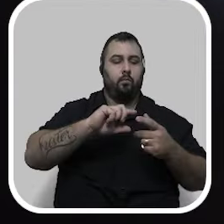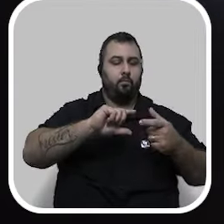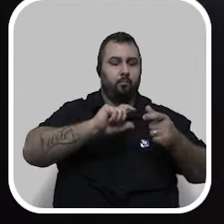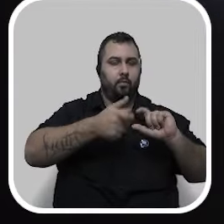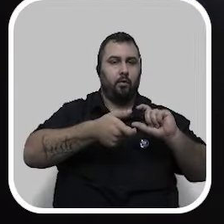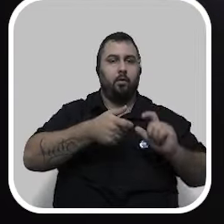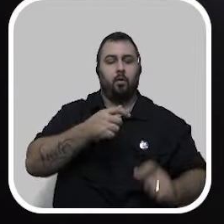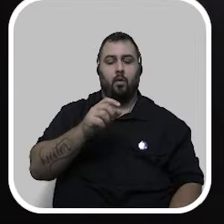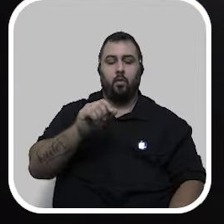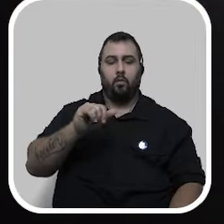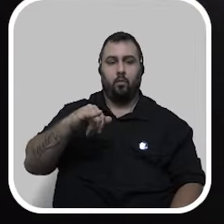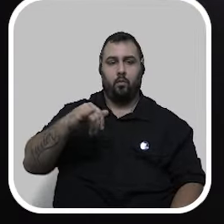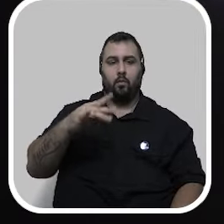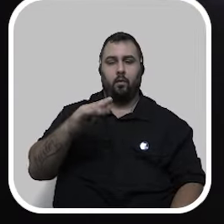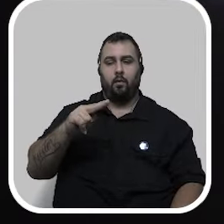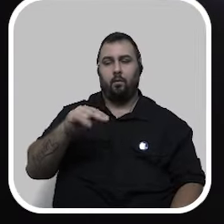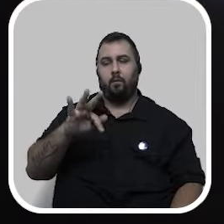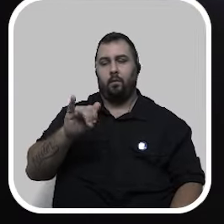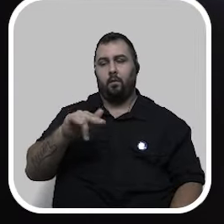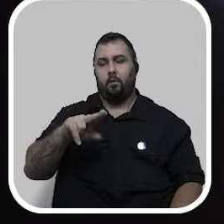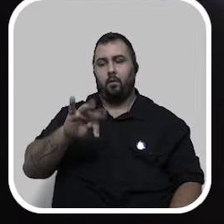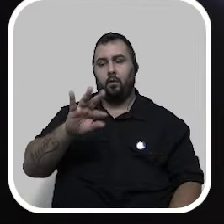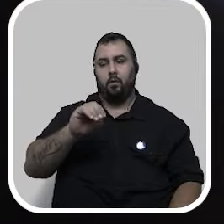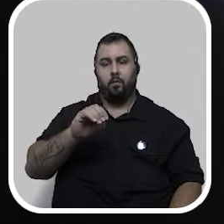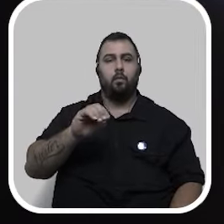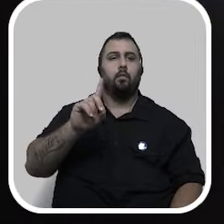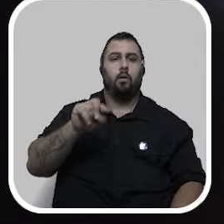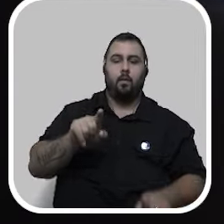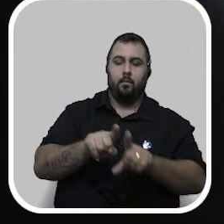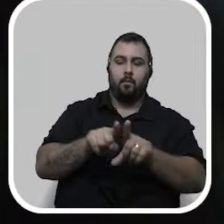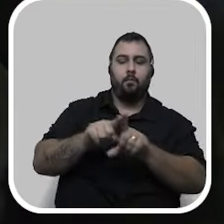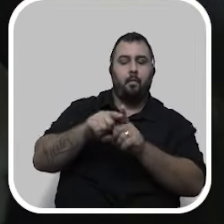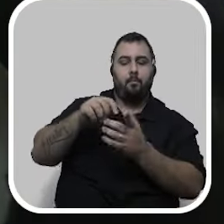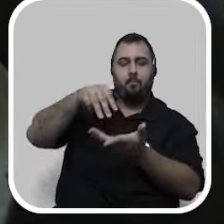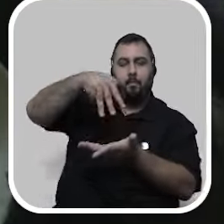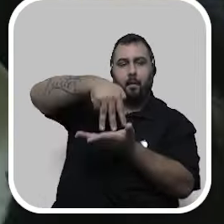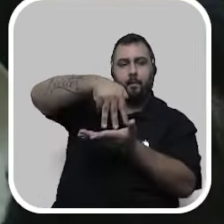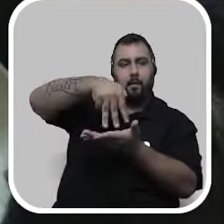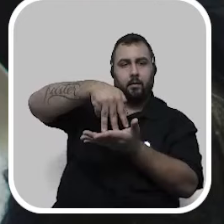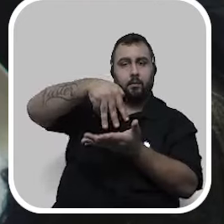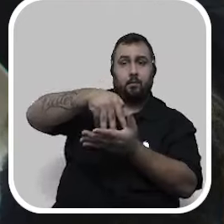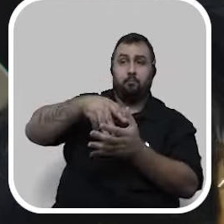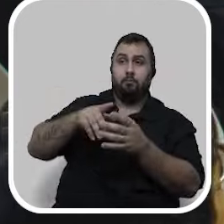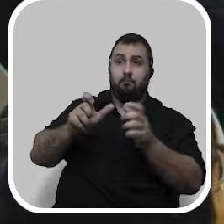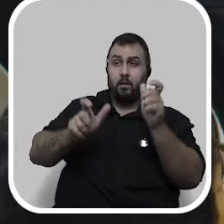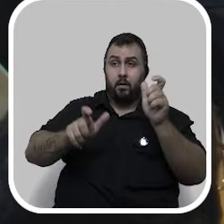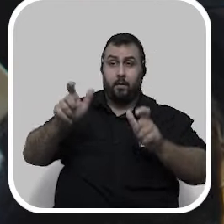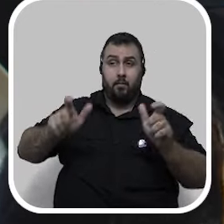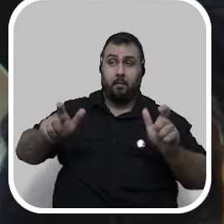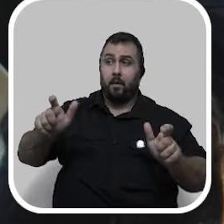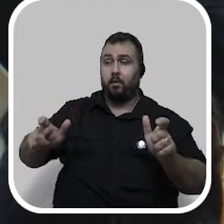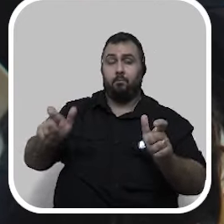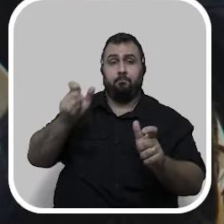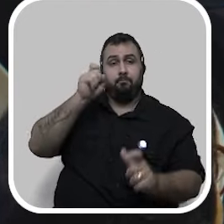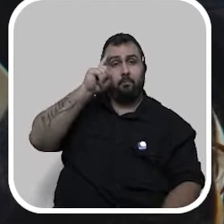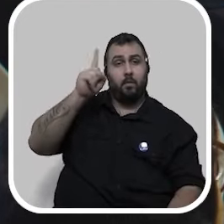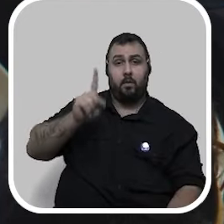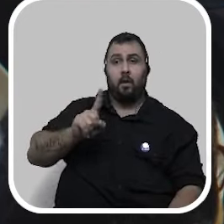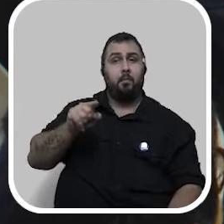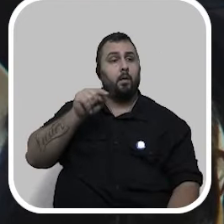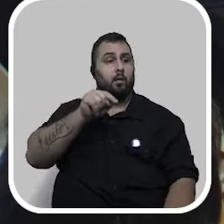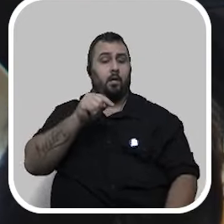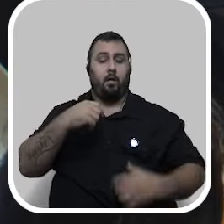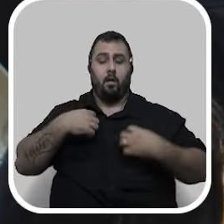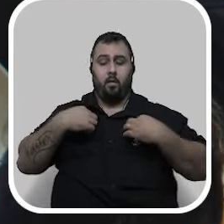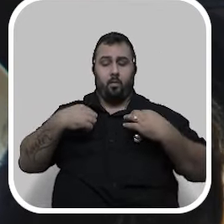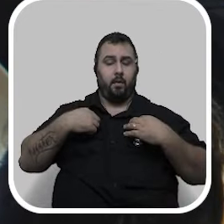Sapucaí E aí inclusive não só pra Marquete Sapucaí como para os próprios componentes que não sabiam que a roupa deles iriam acender e